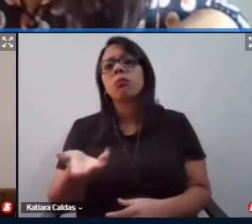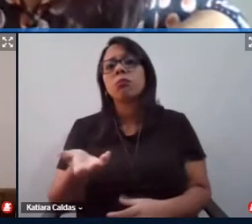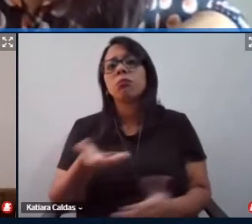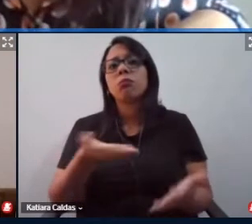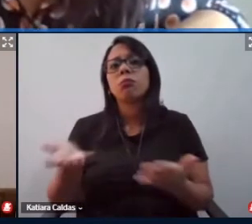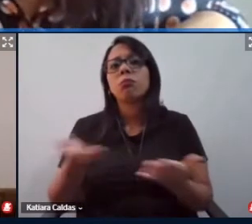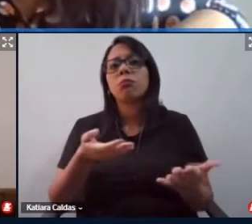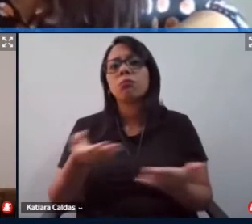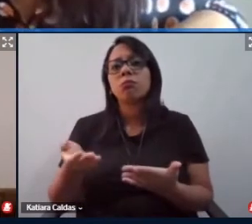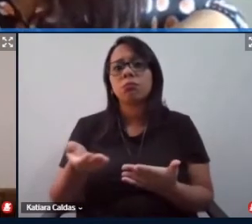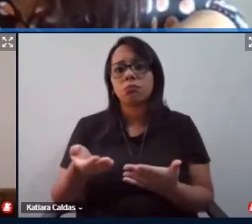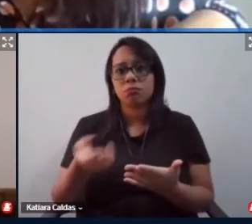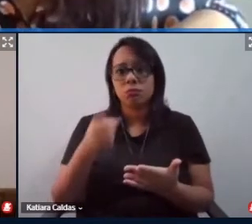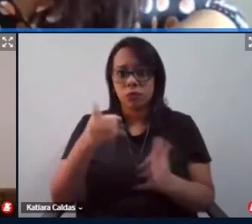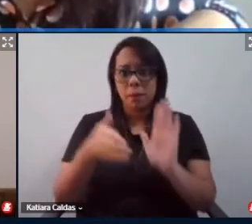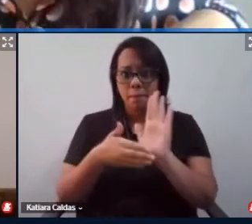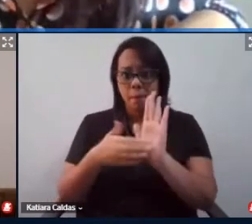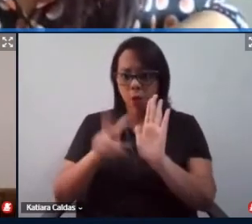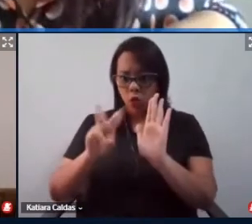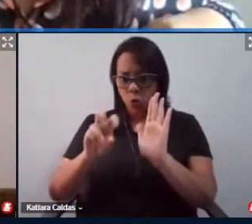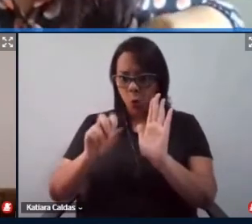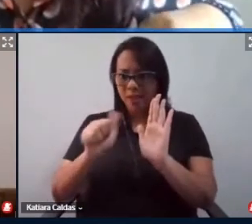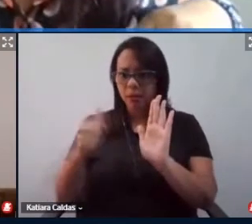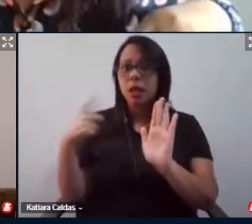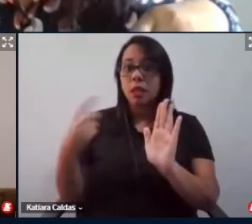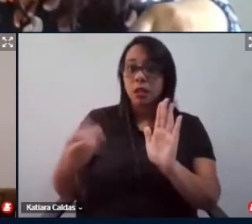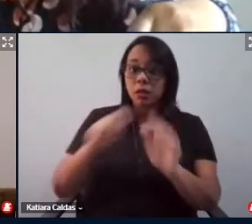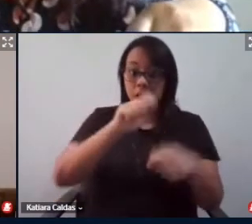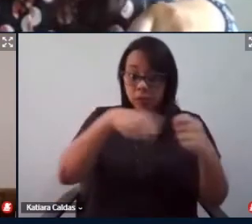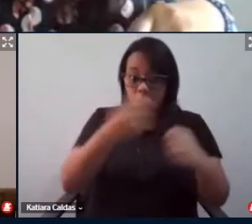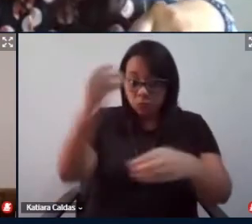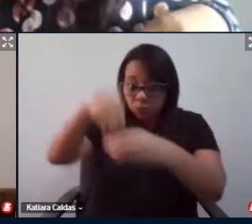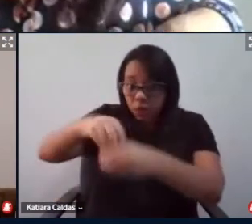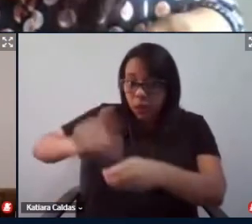maneira, dos que tu fizeste a proposta, ou não?